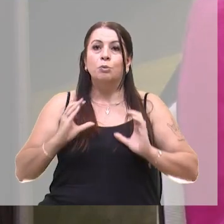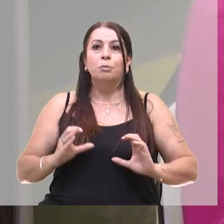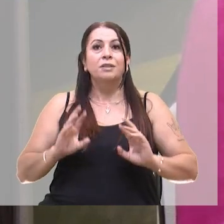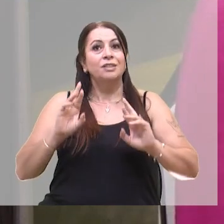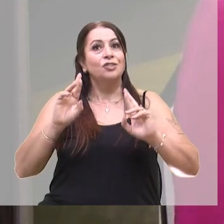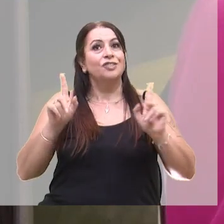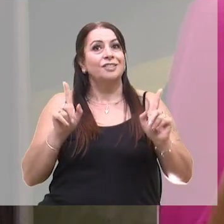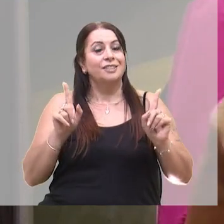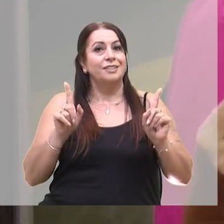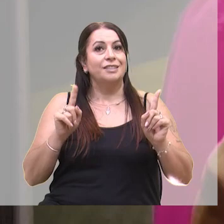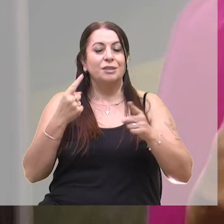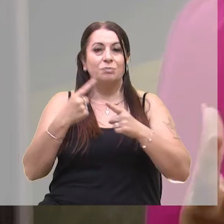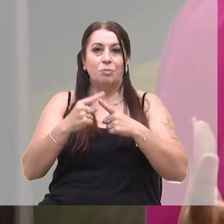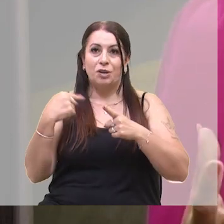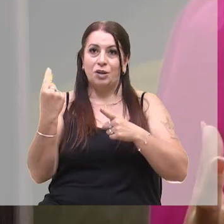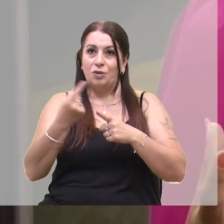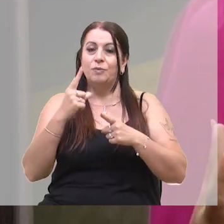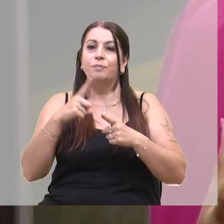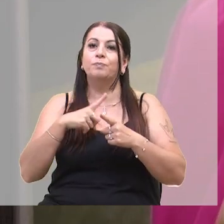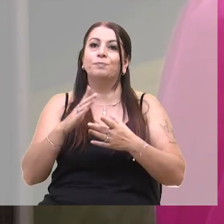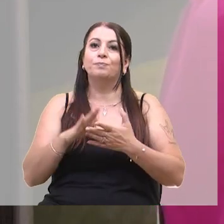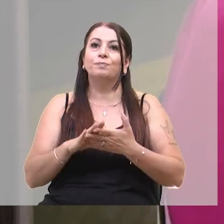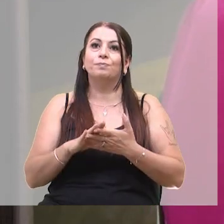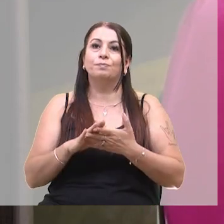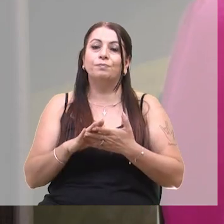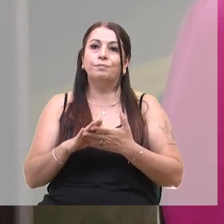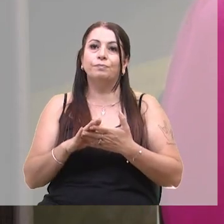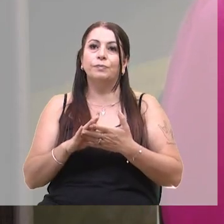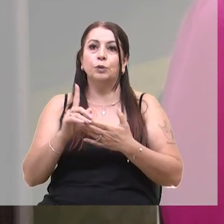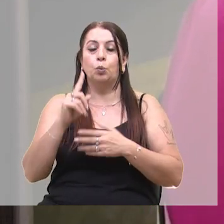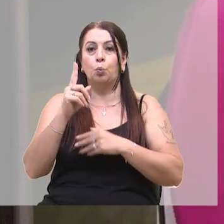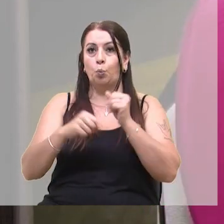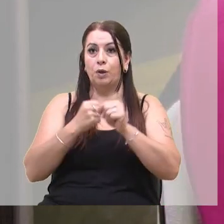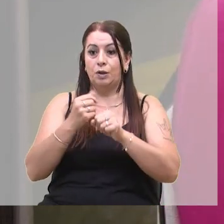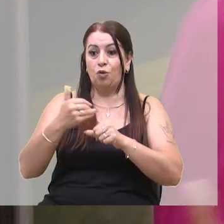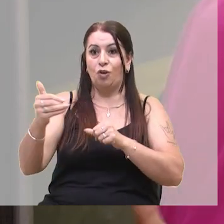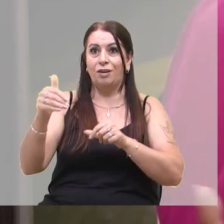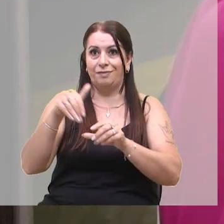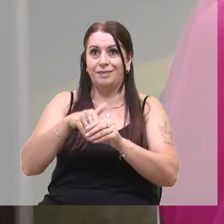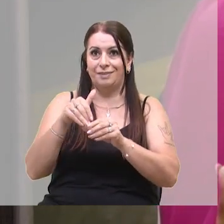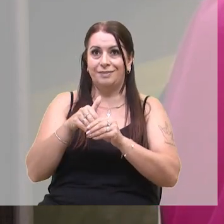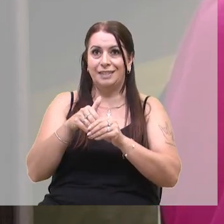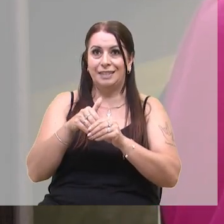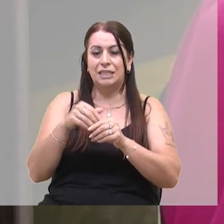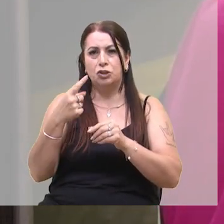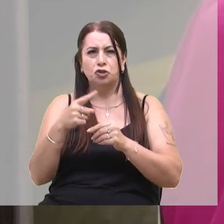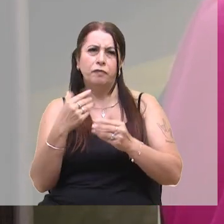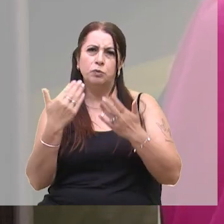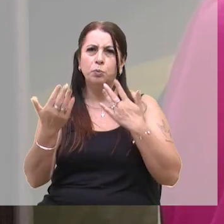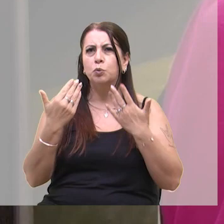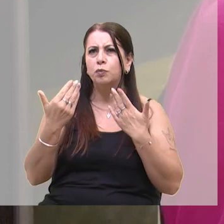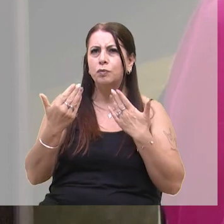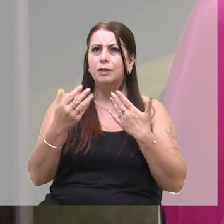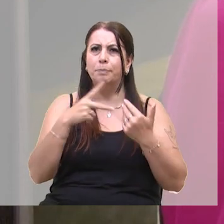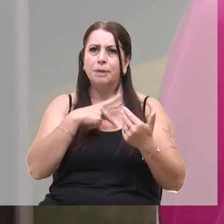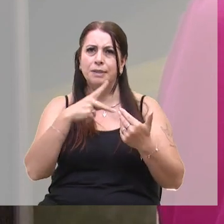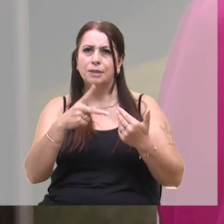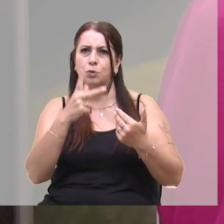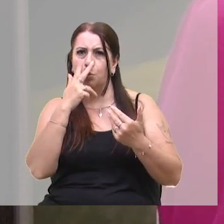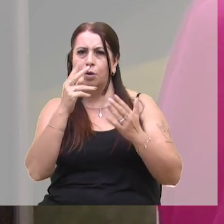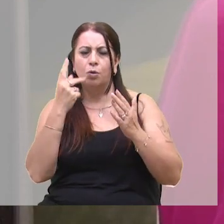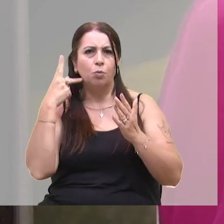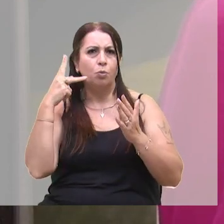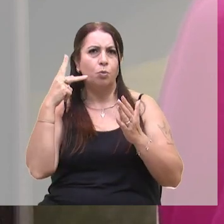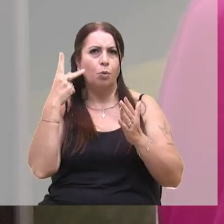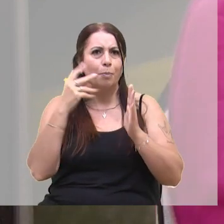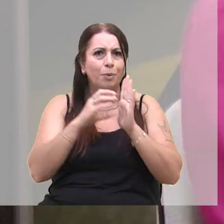que o comportamento seria diferente. Até porque nós estamos, né, em um ano eleitoral, então se houvesse alguma